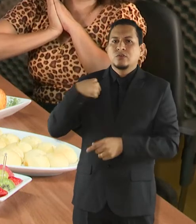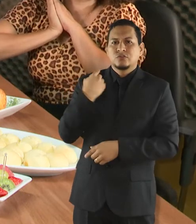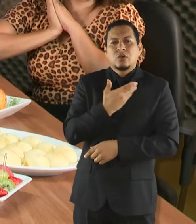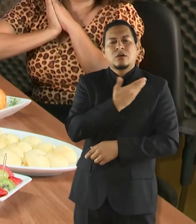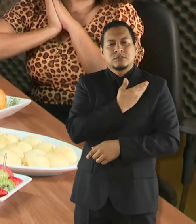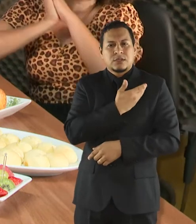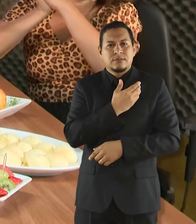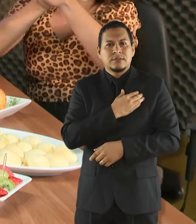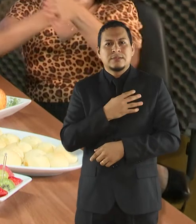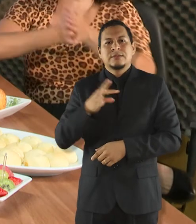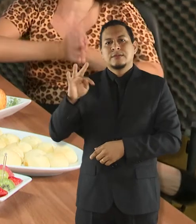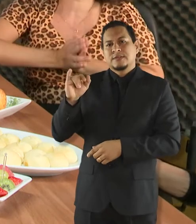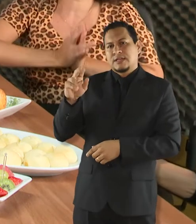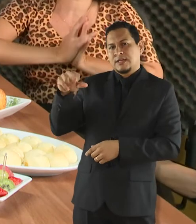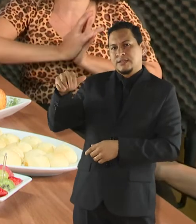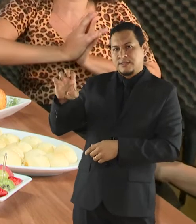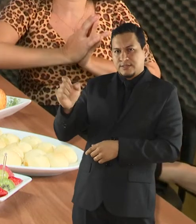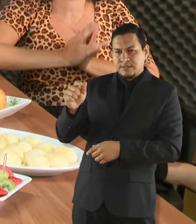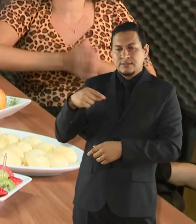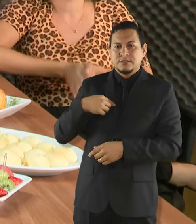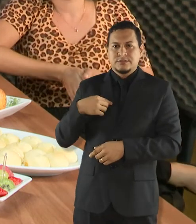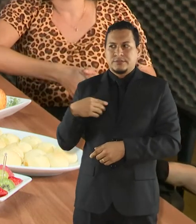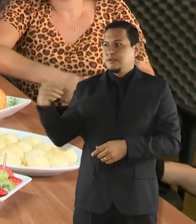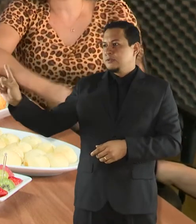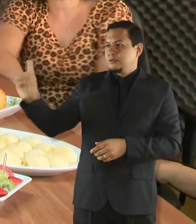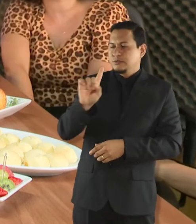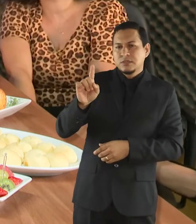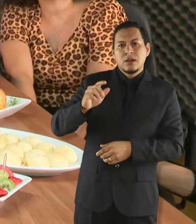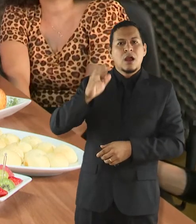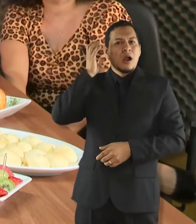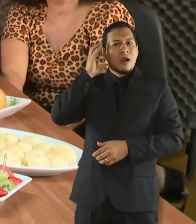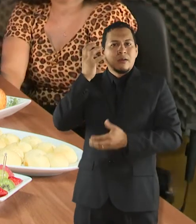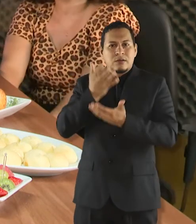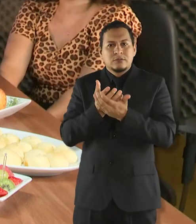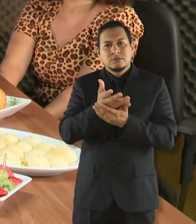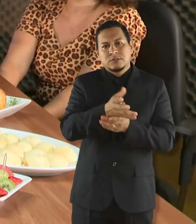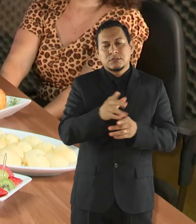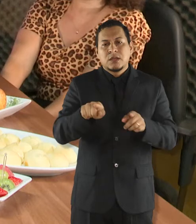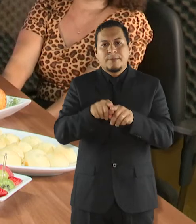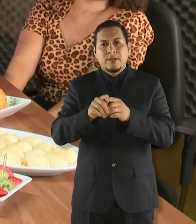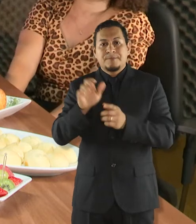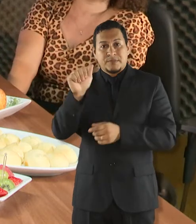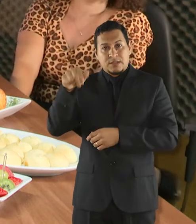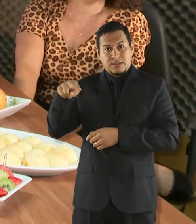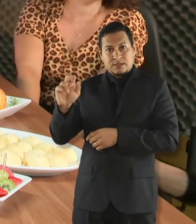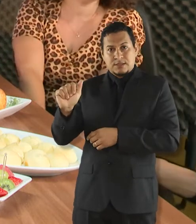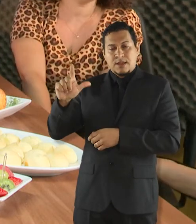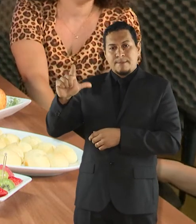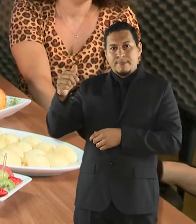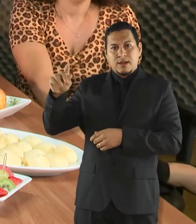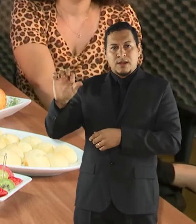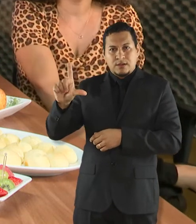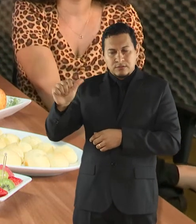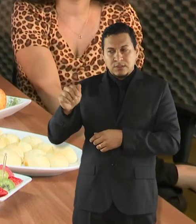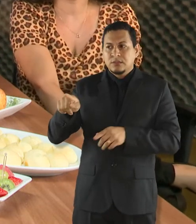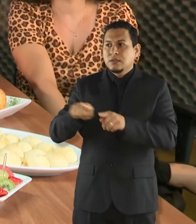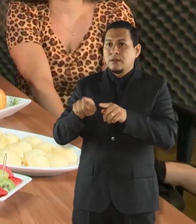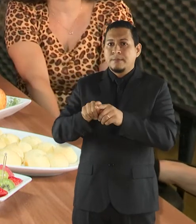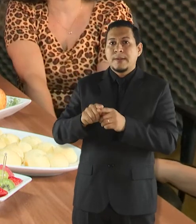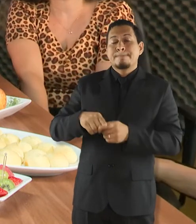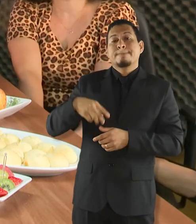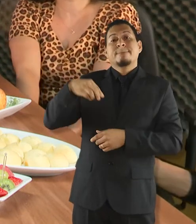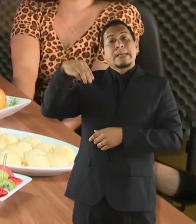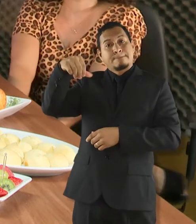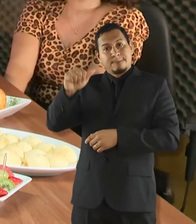colegas, Tayane Salles, que invadiu aqui o nosso podcast, a Ana Paula Joaquim, nossa coordenadora acadêmica. Um abração